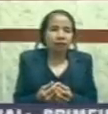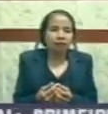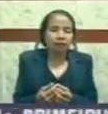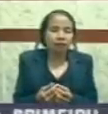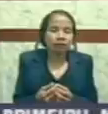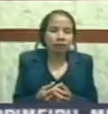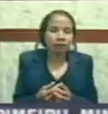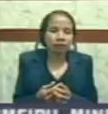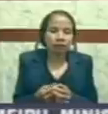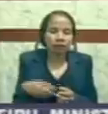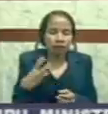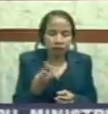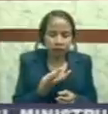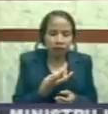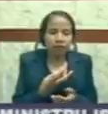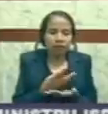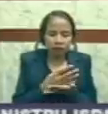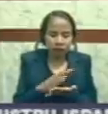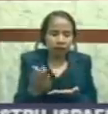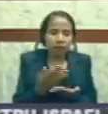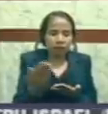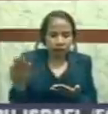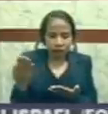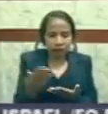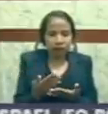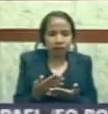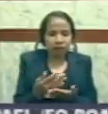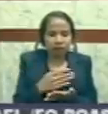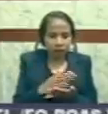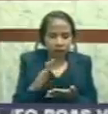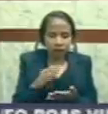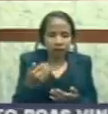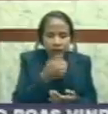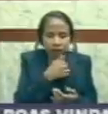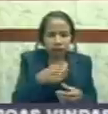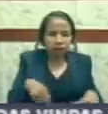Companhia ida, ita só se tem sasan. Sasane se dá o poita.